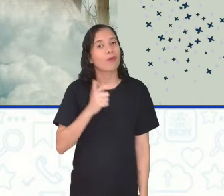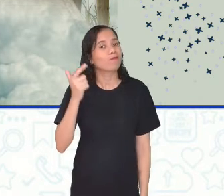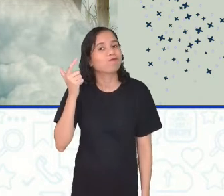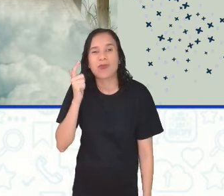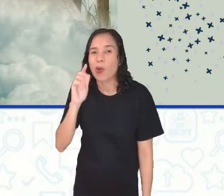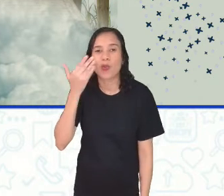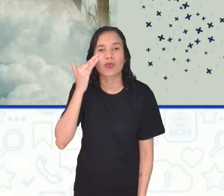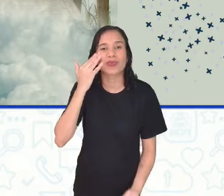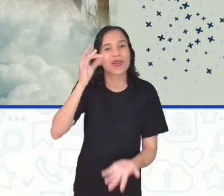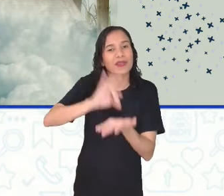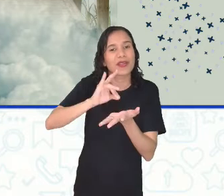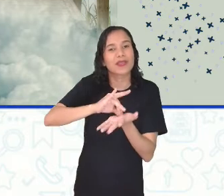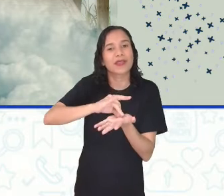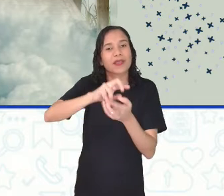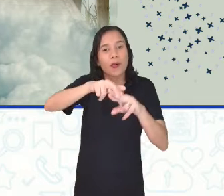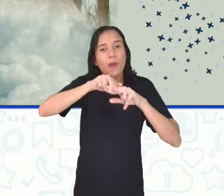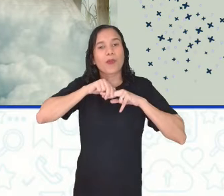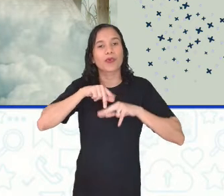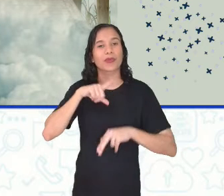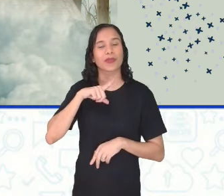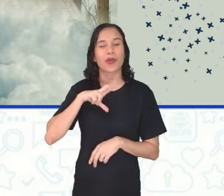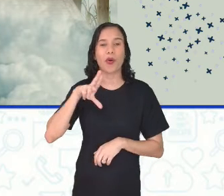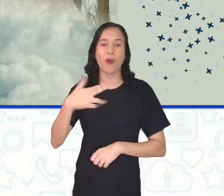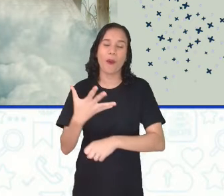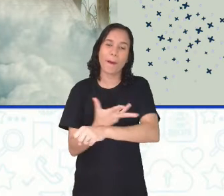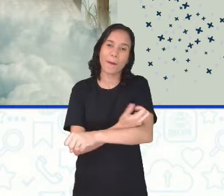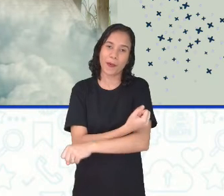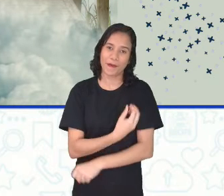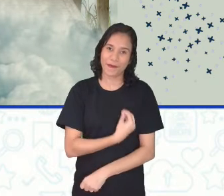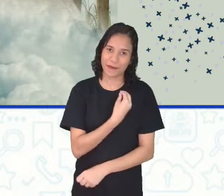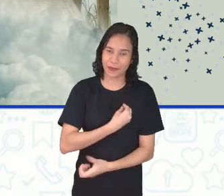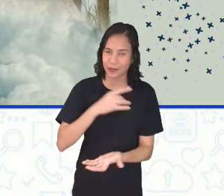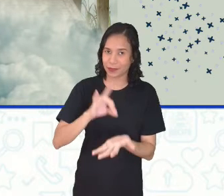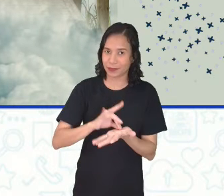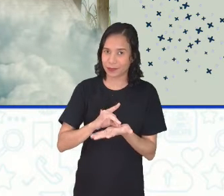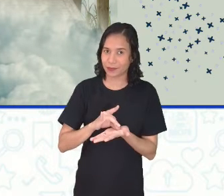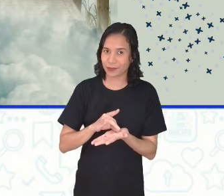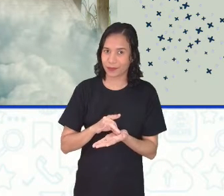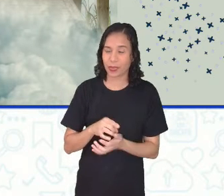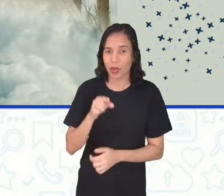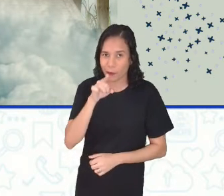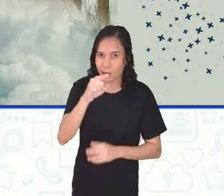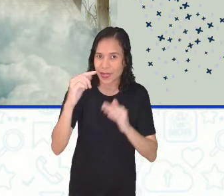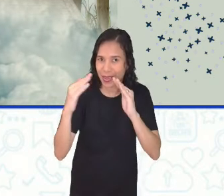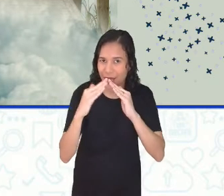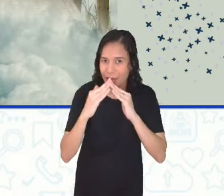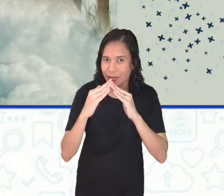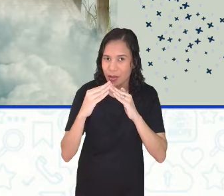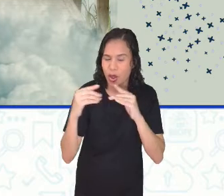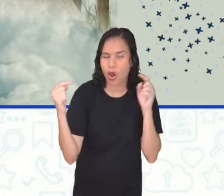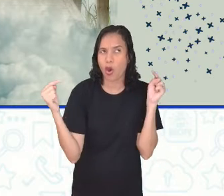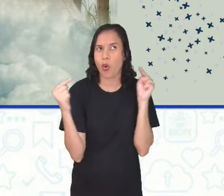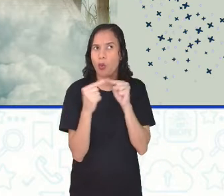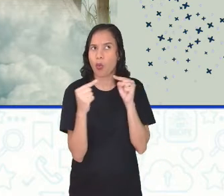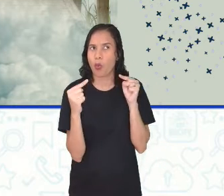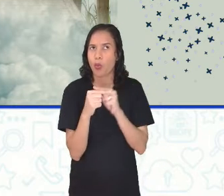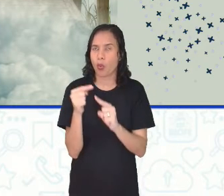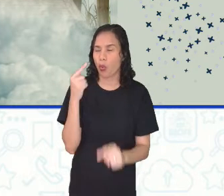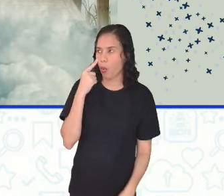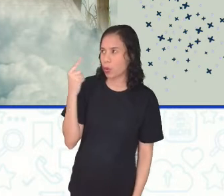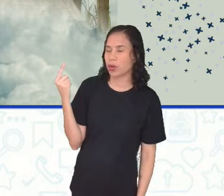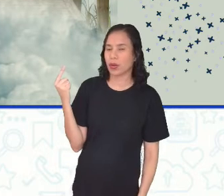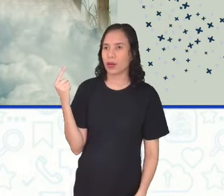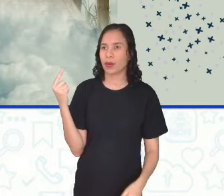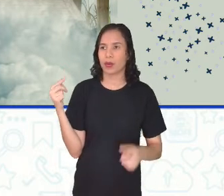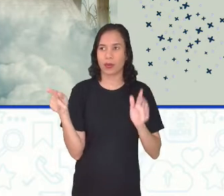compreendeu completamente o motivo ou a emoção de viver. Você que está aí em casa concorda com esse comentário quer dizer, na